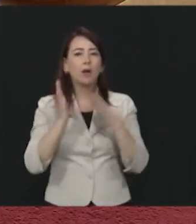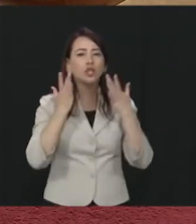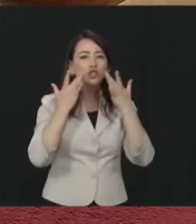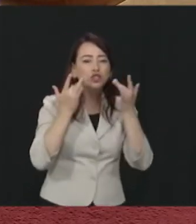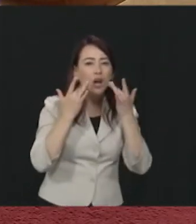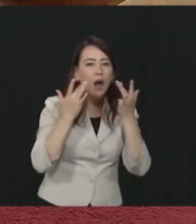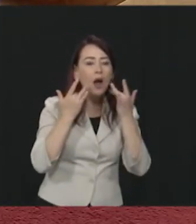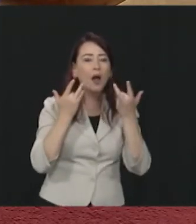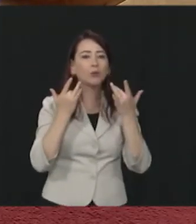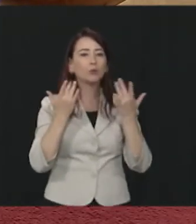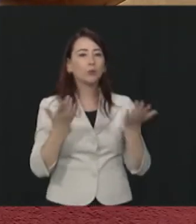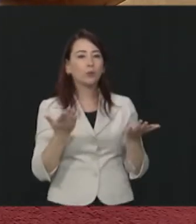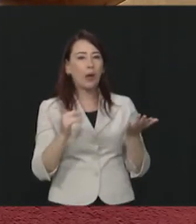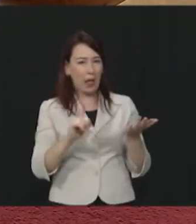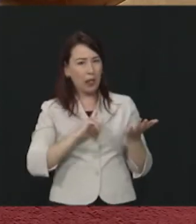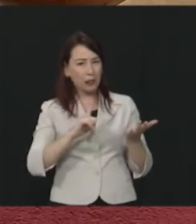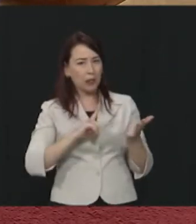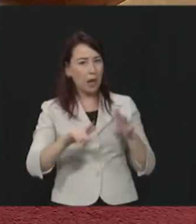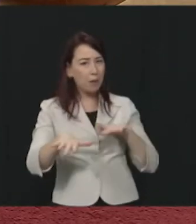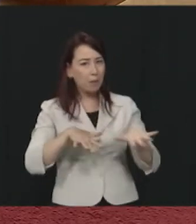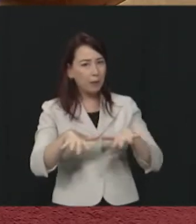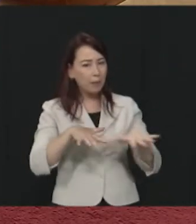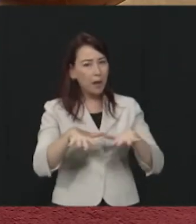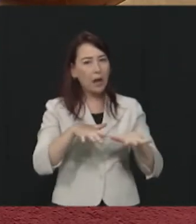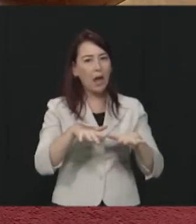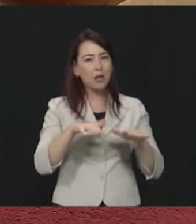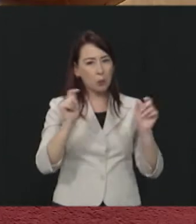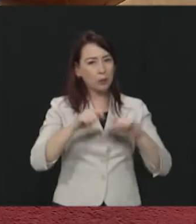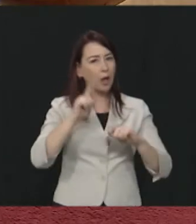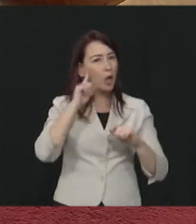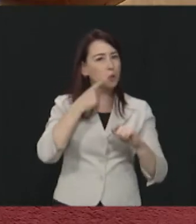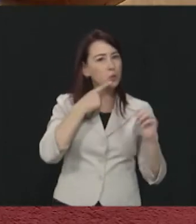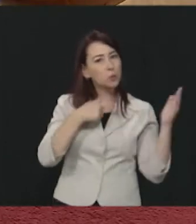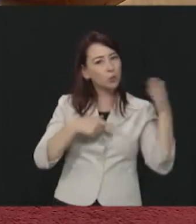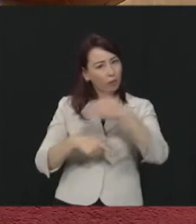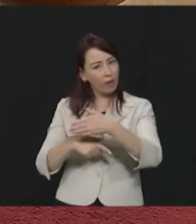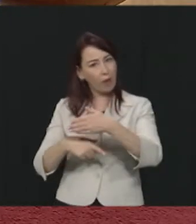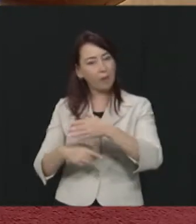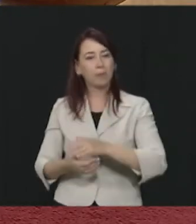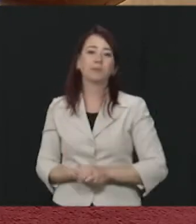está preparado para receber uma pessoa surda?